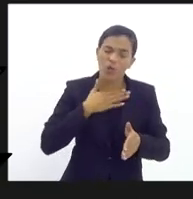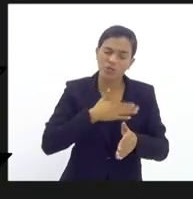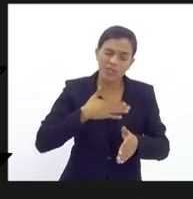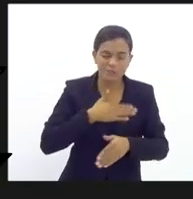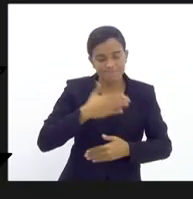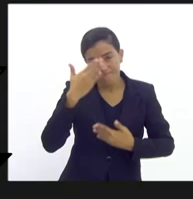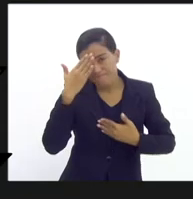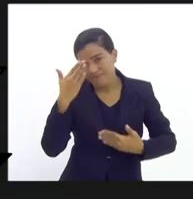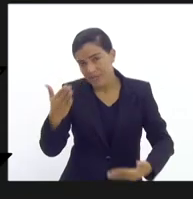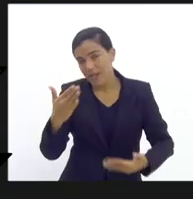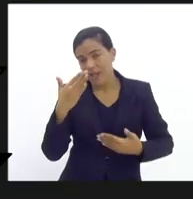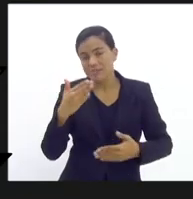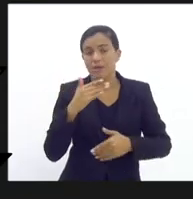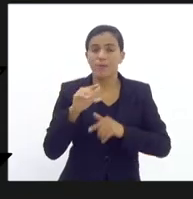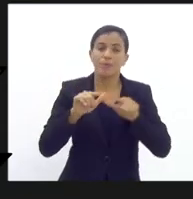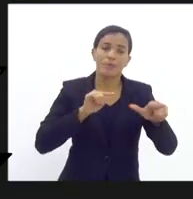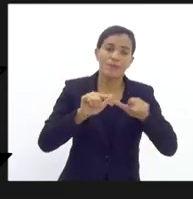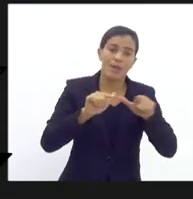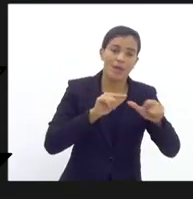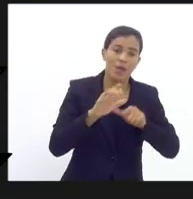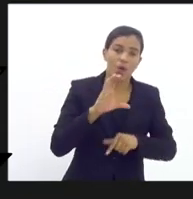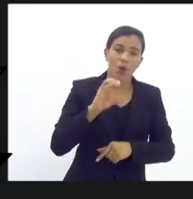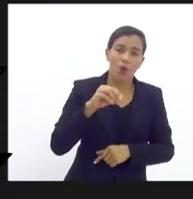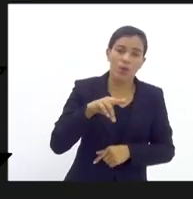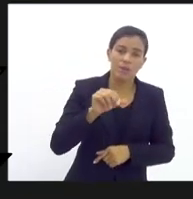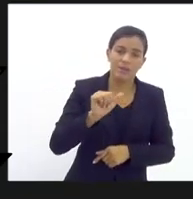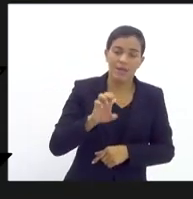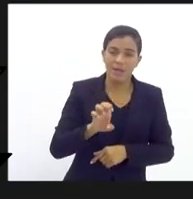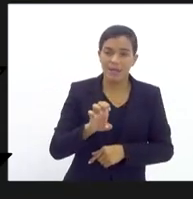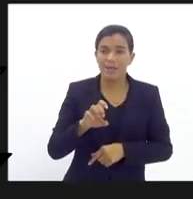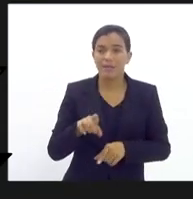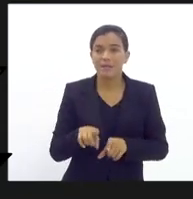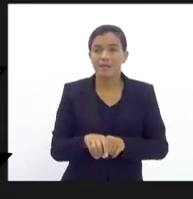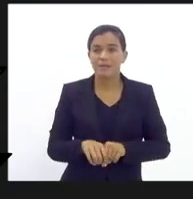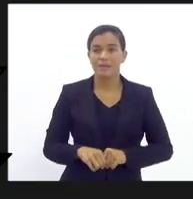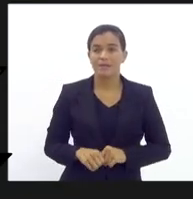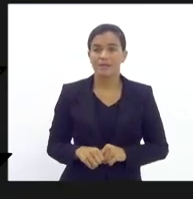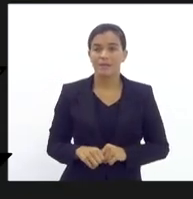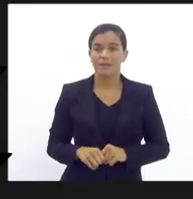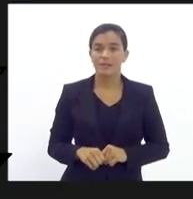agradecer o trabalho da equipe Romana para que a gente possa